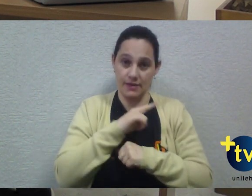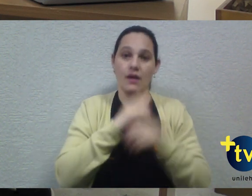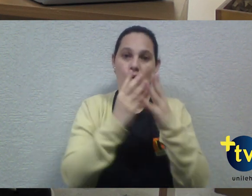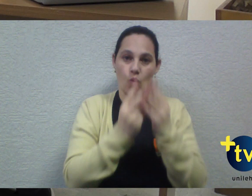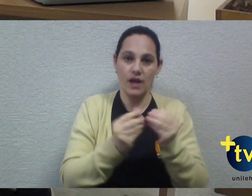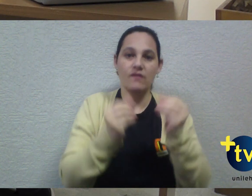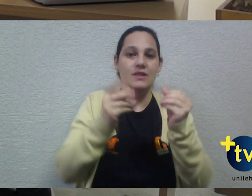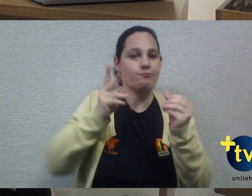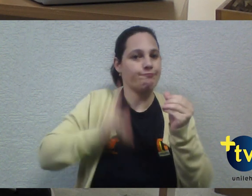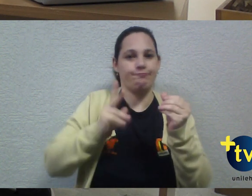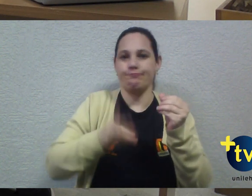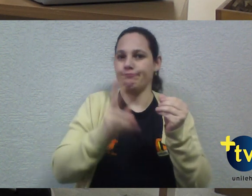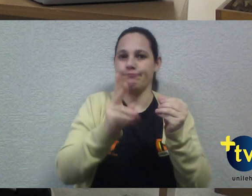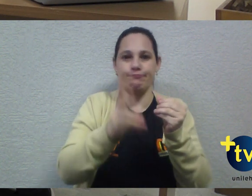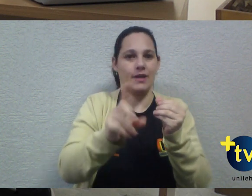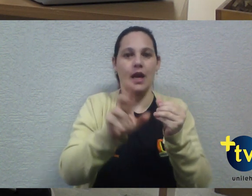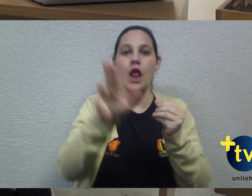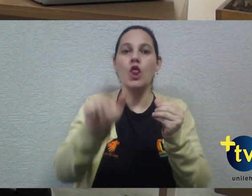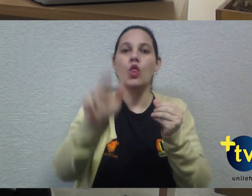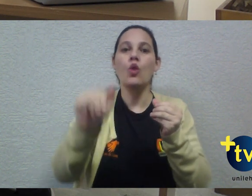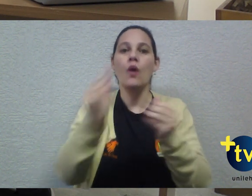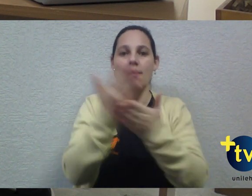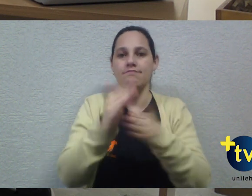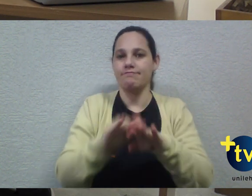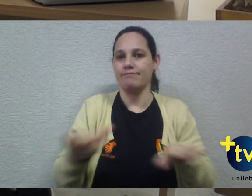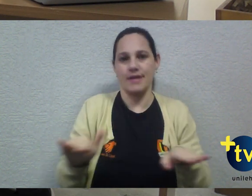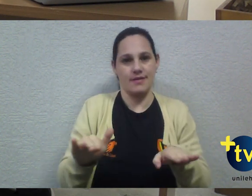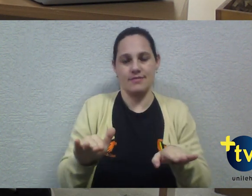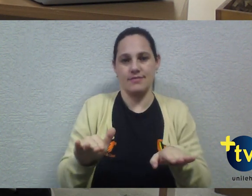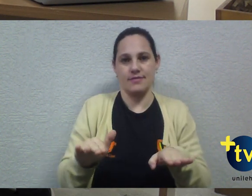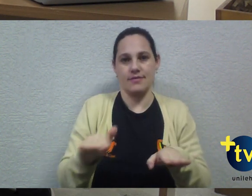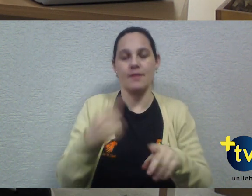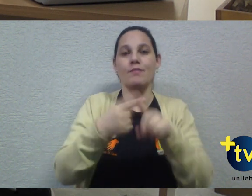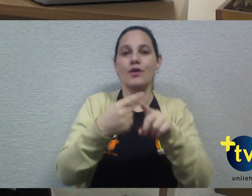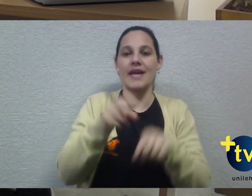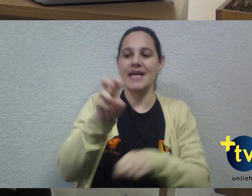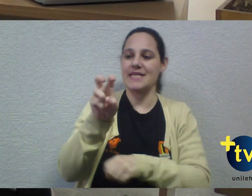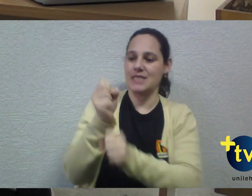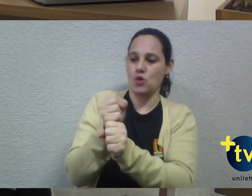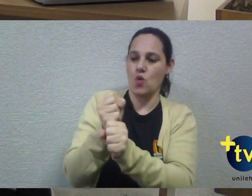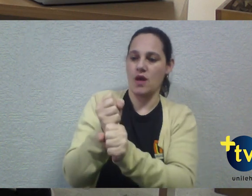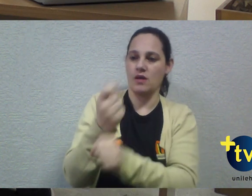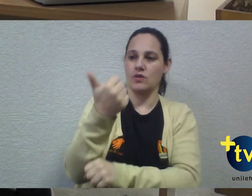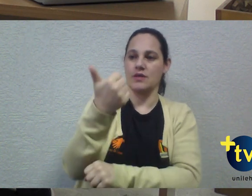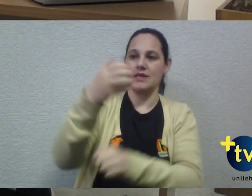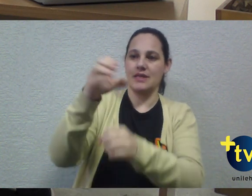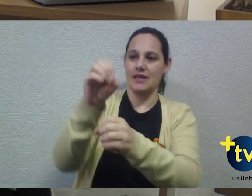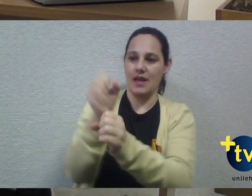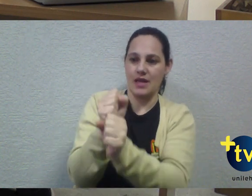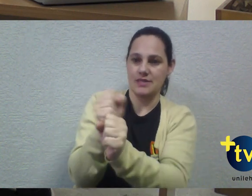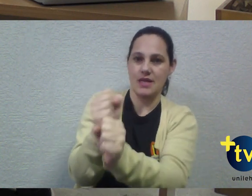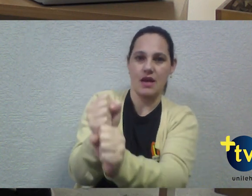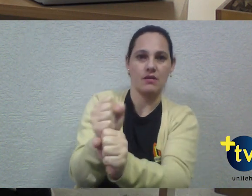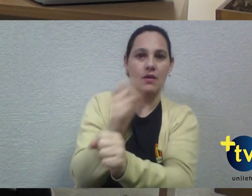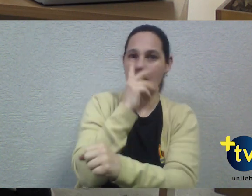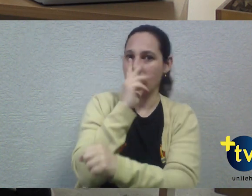contínua, porque na área da tecnologia, a ferramenta que você usa hoje, daqui 5 ou 10 anos, ela vai ser